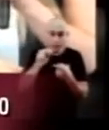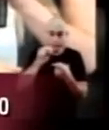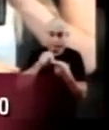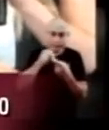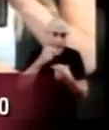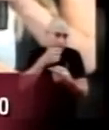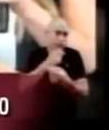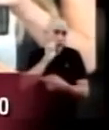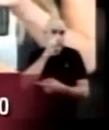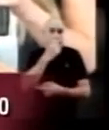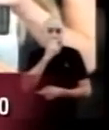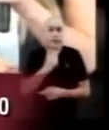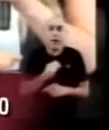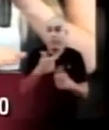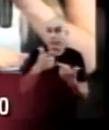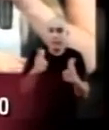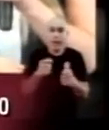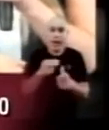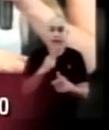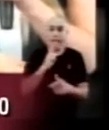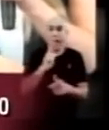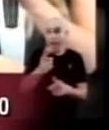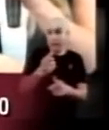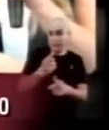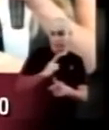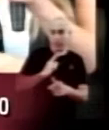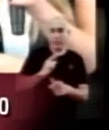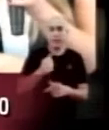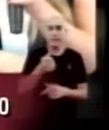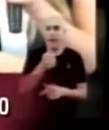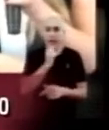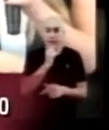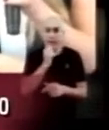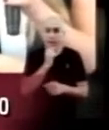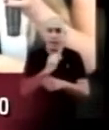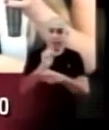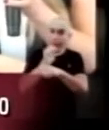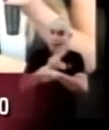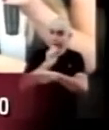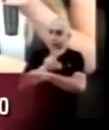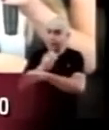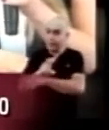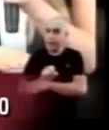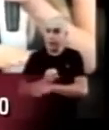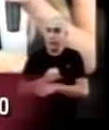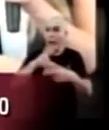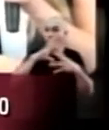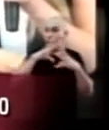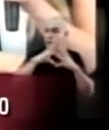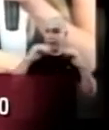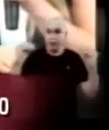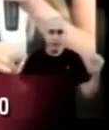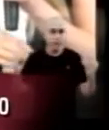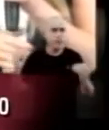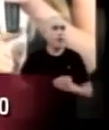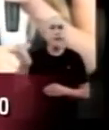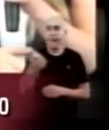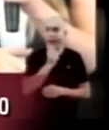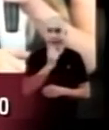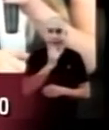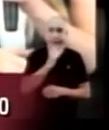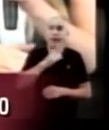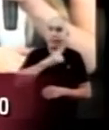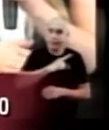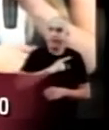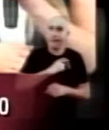verificando queda do número de casos, porém, o vírus não foi embora, é o que a gente sempre fala para vocês. E mostrando isso em números